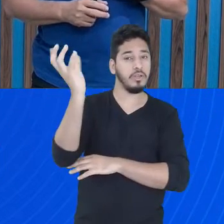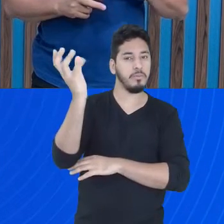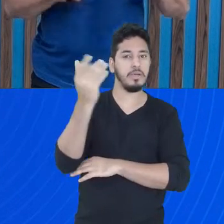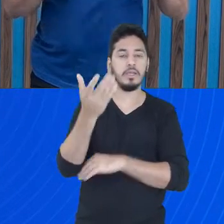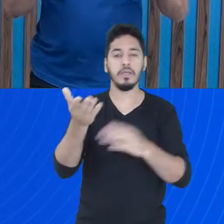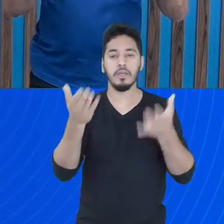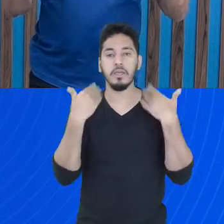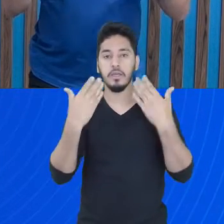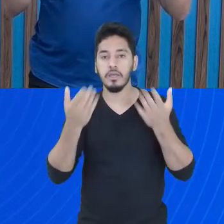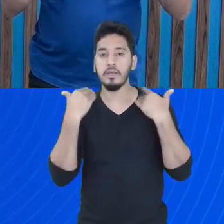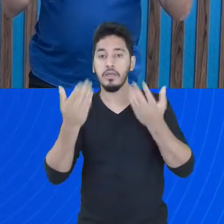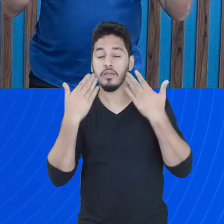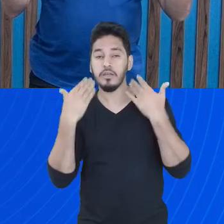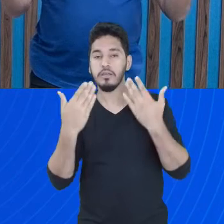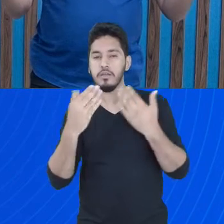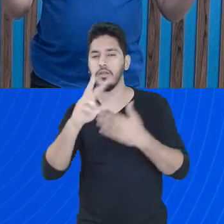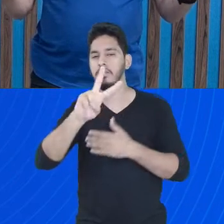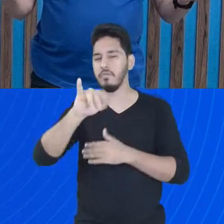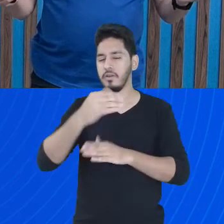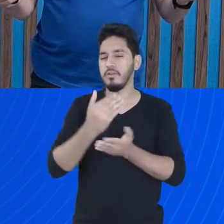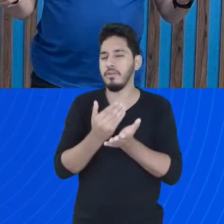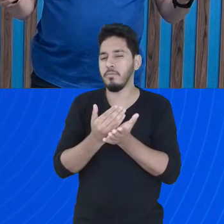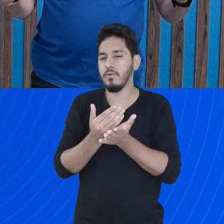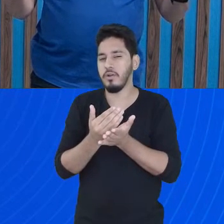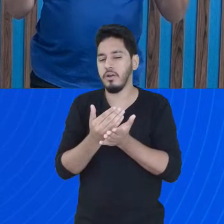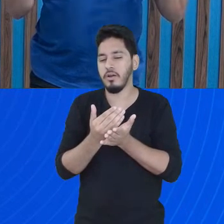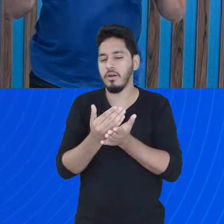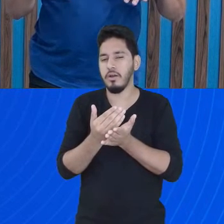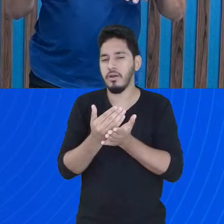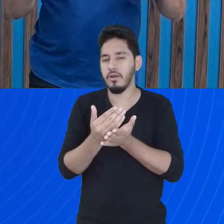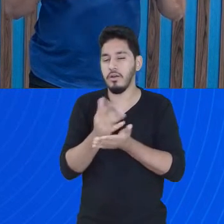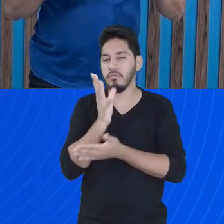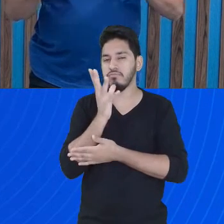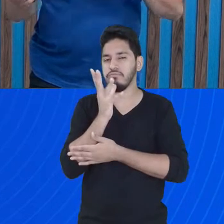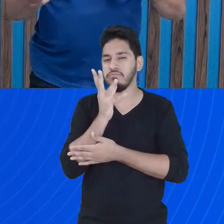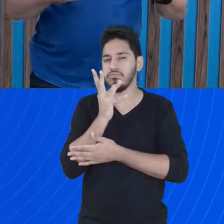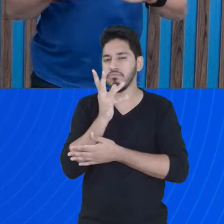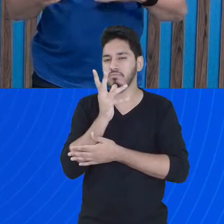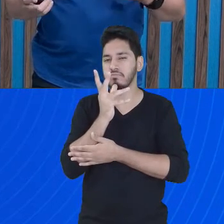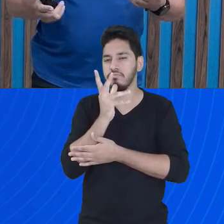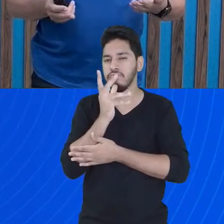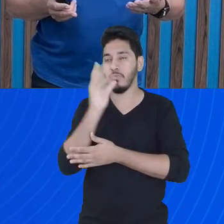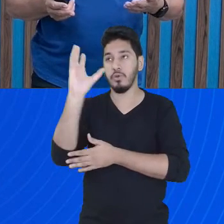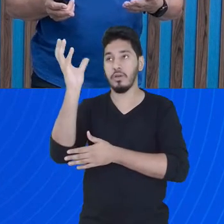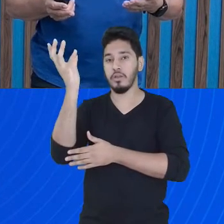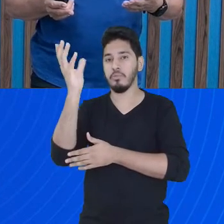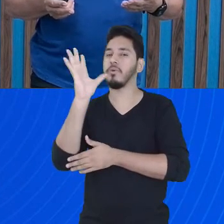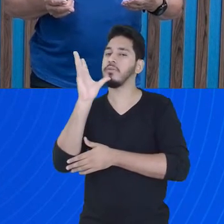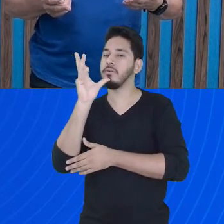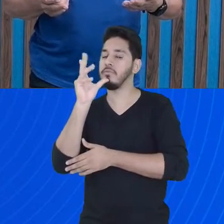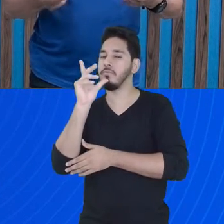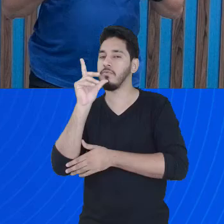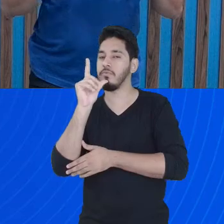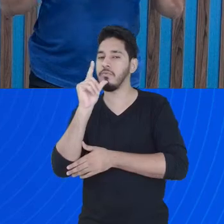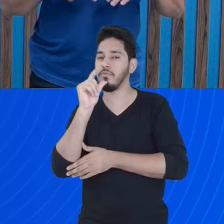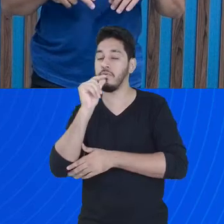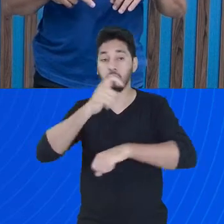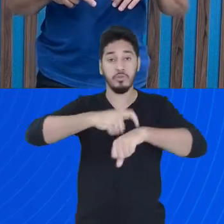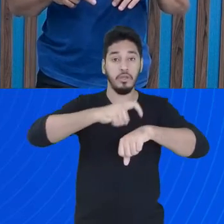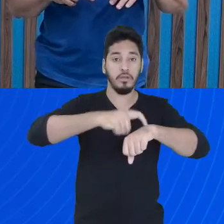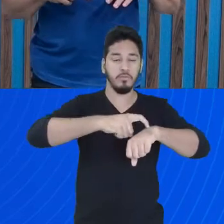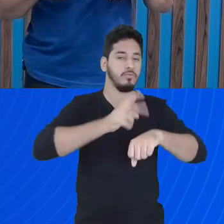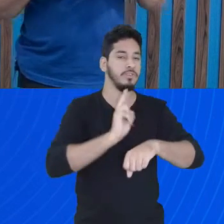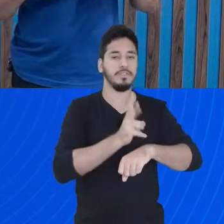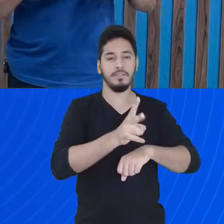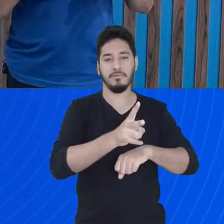né? O clima ele vai demorar um pouco a mudar. O tempo ele muda constantemente, né? A gente hoje percebe